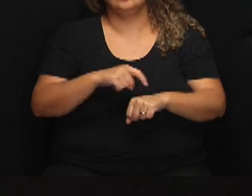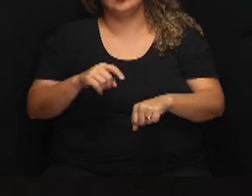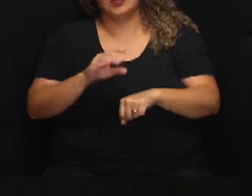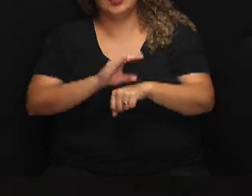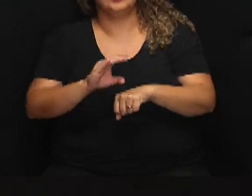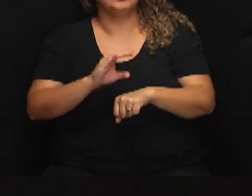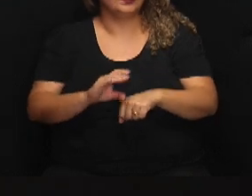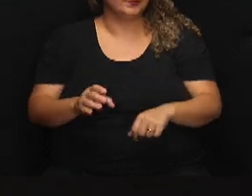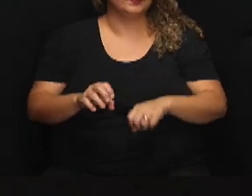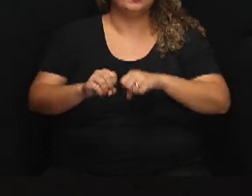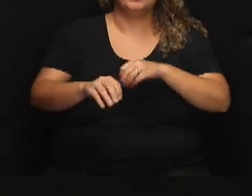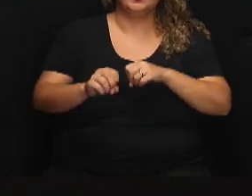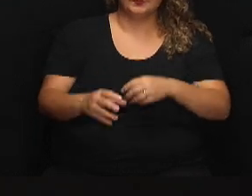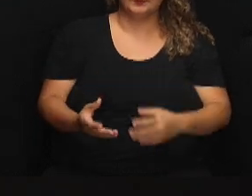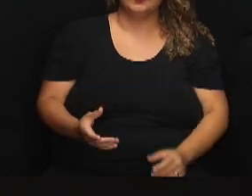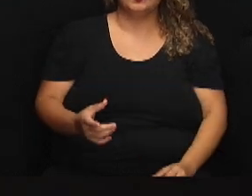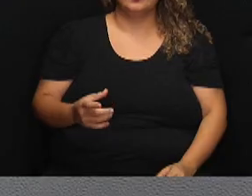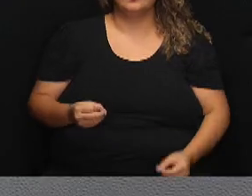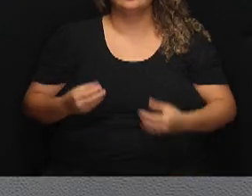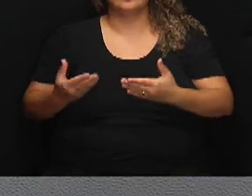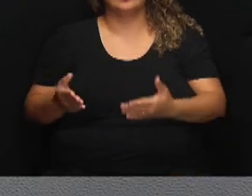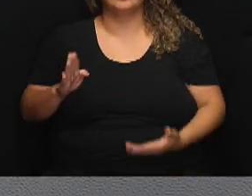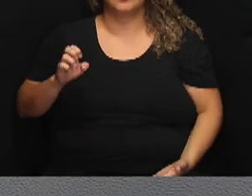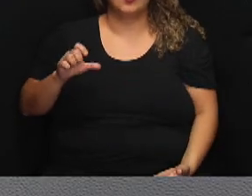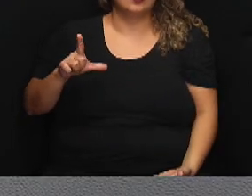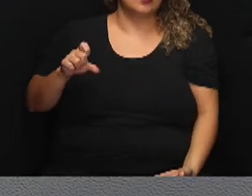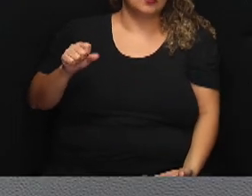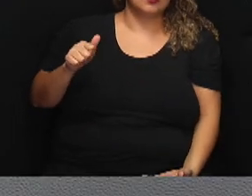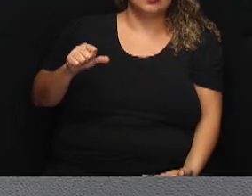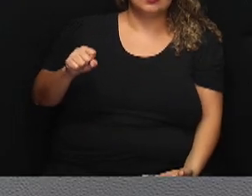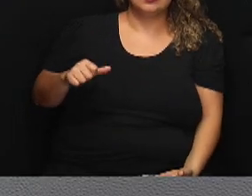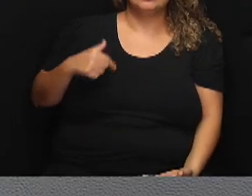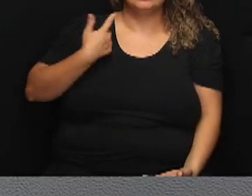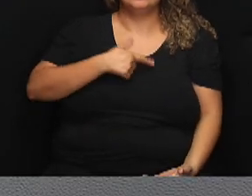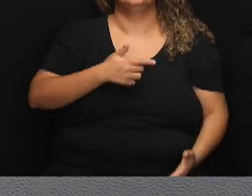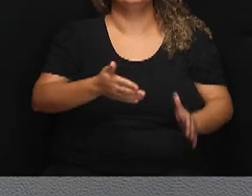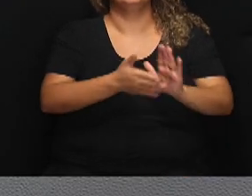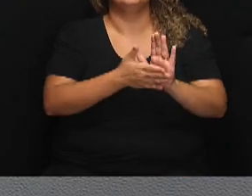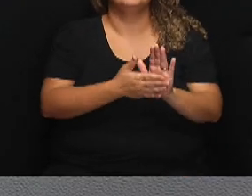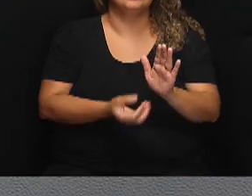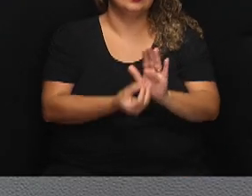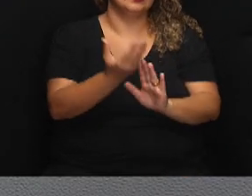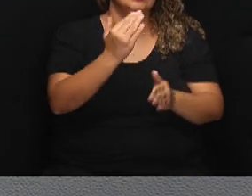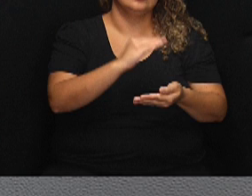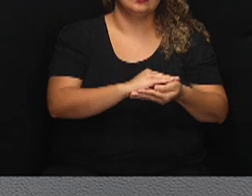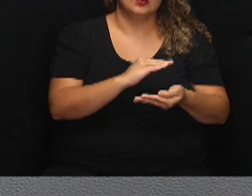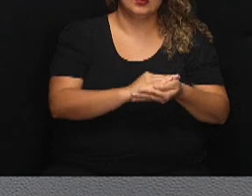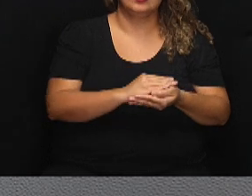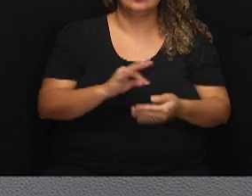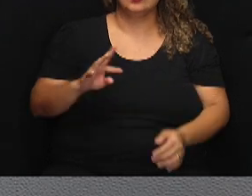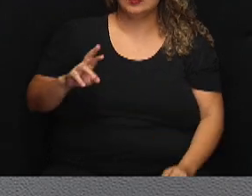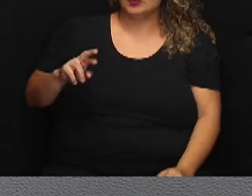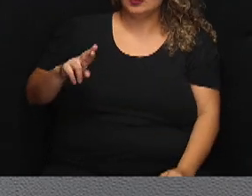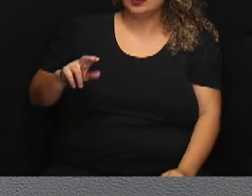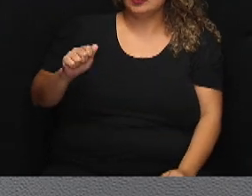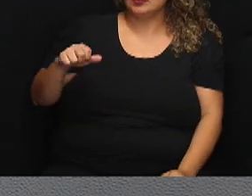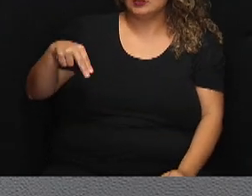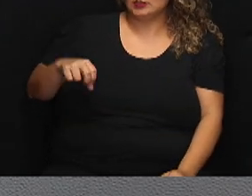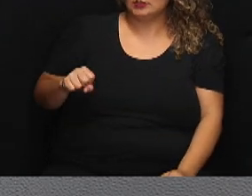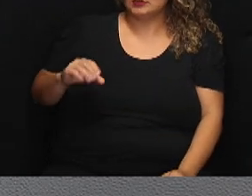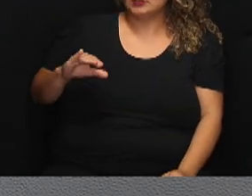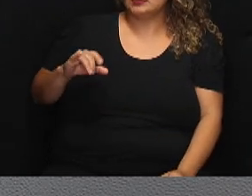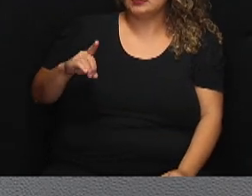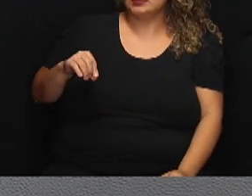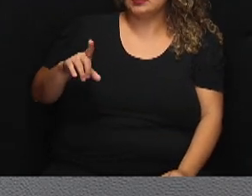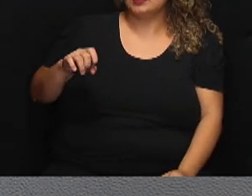né, da educação, seria oferecido bolsas, né, nossa proposta inclusive que seja criado um fundo para o Transcidadania, e posterior a isso,